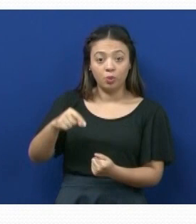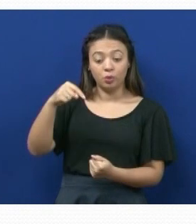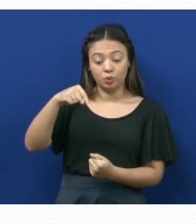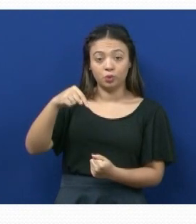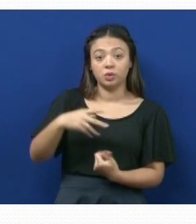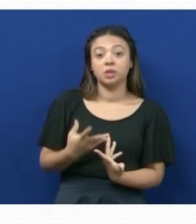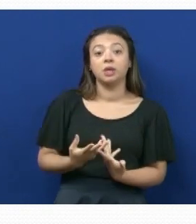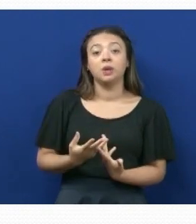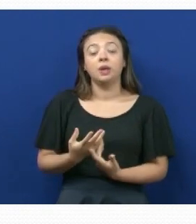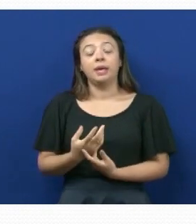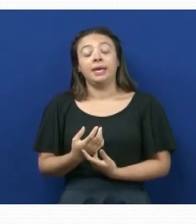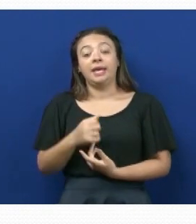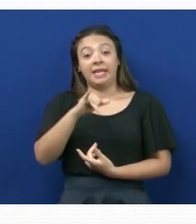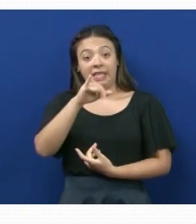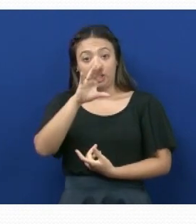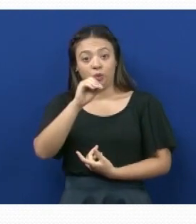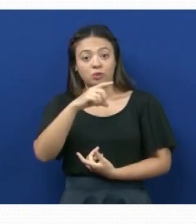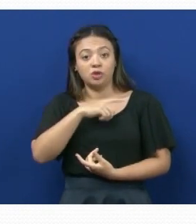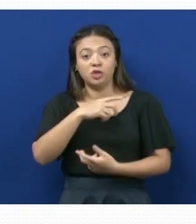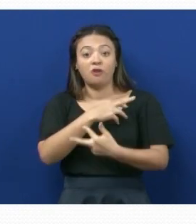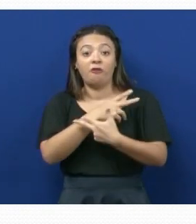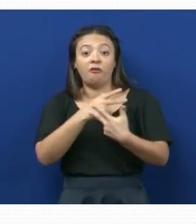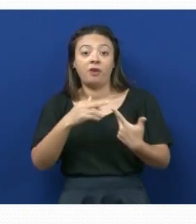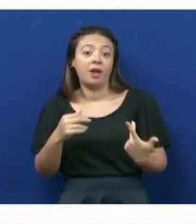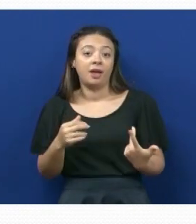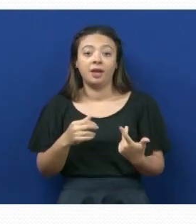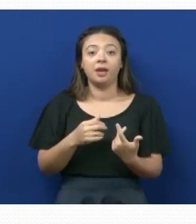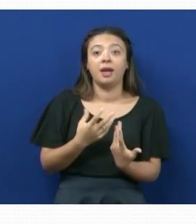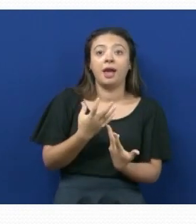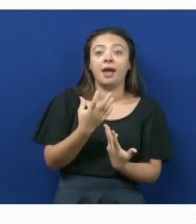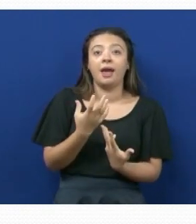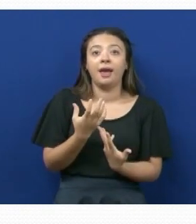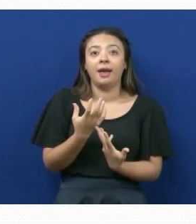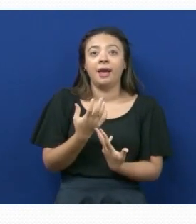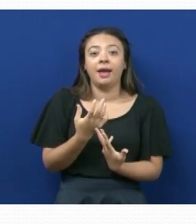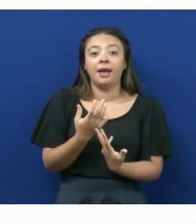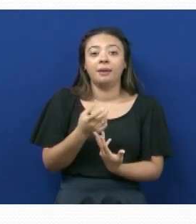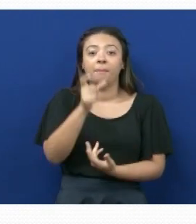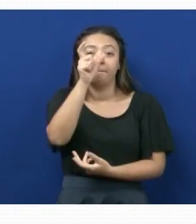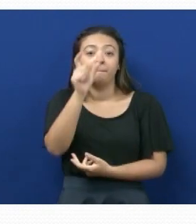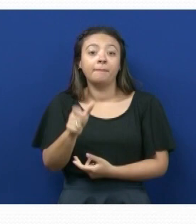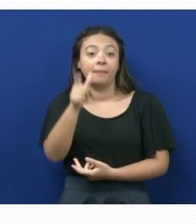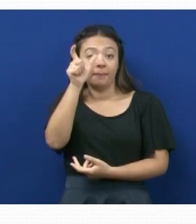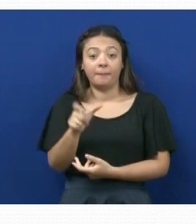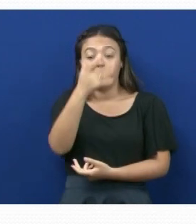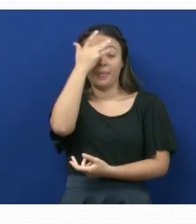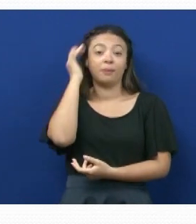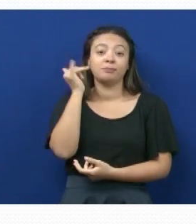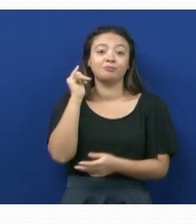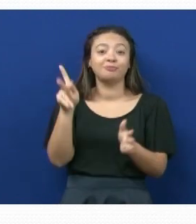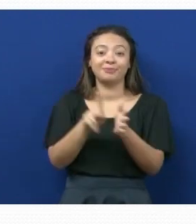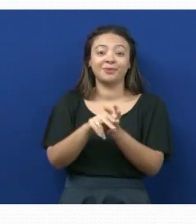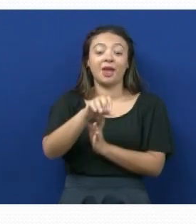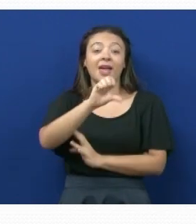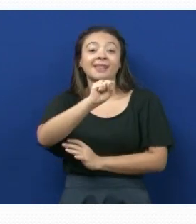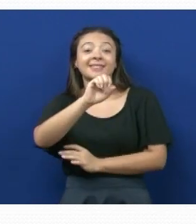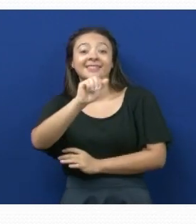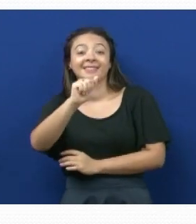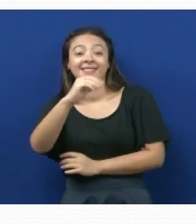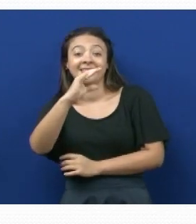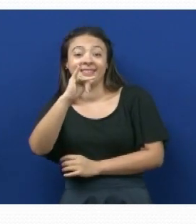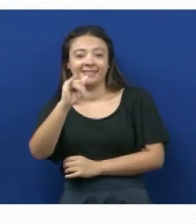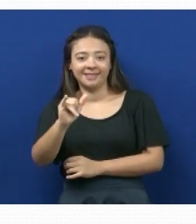saci. Quando é que o senhor viu um saci, seu Ico? Ara, vi a família toda, não foi